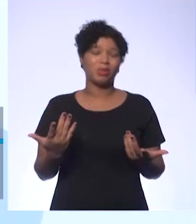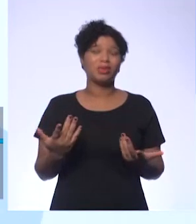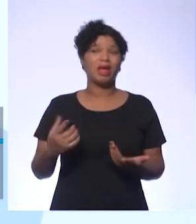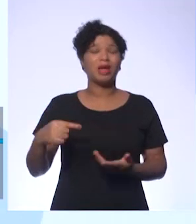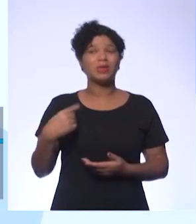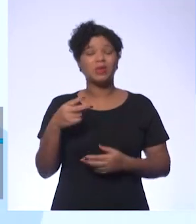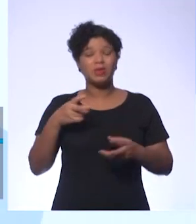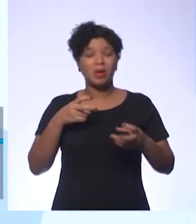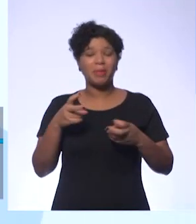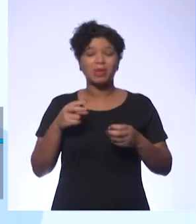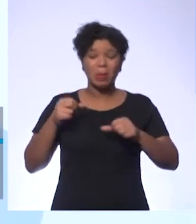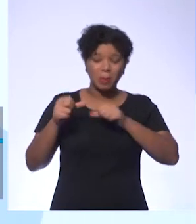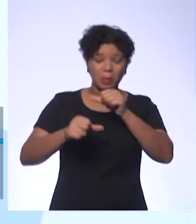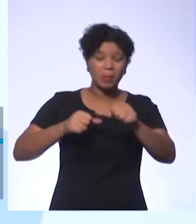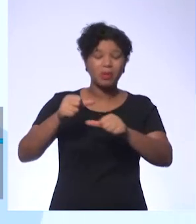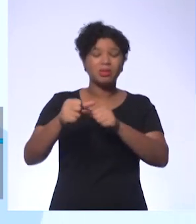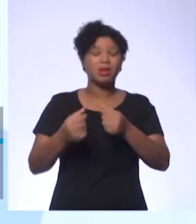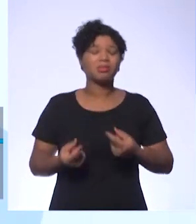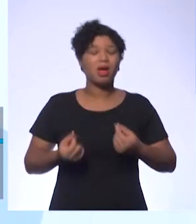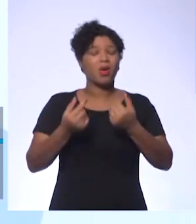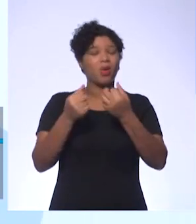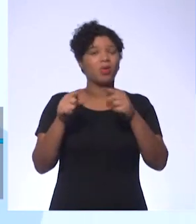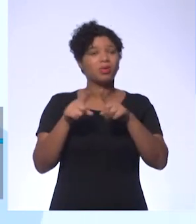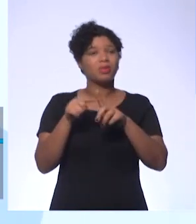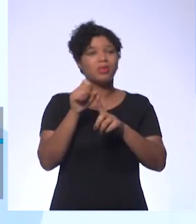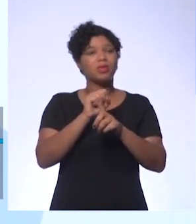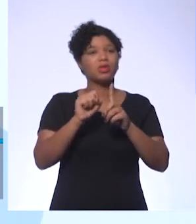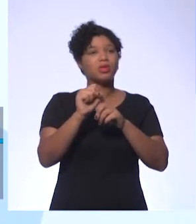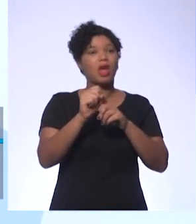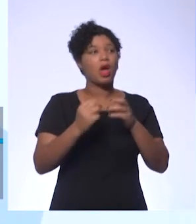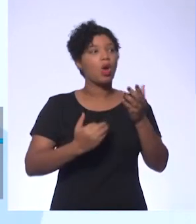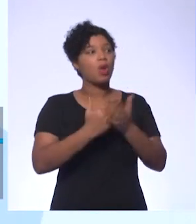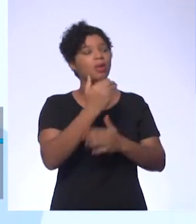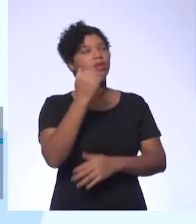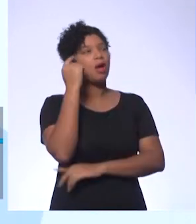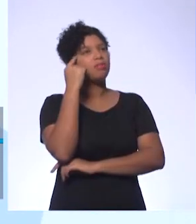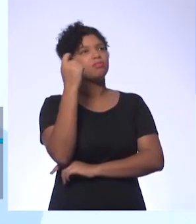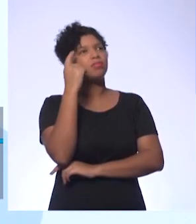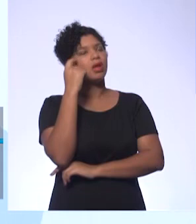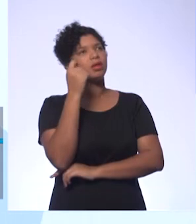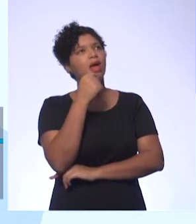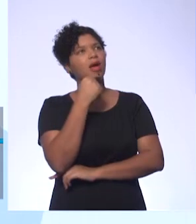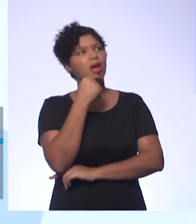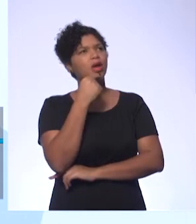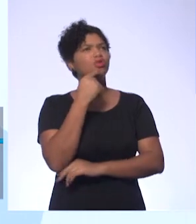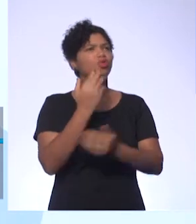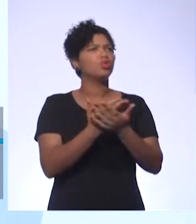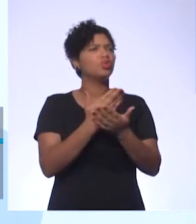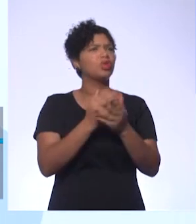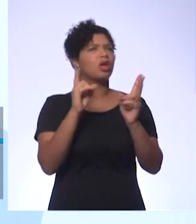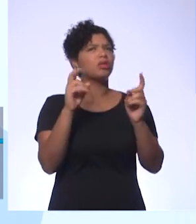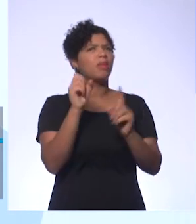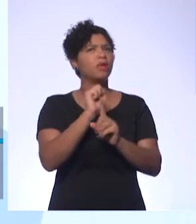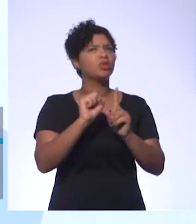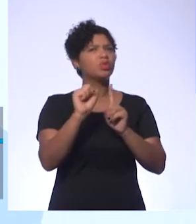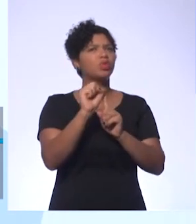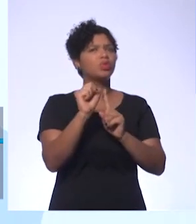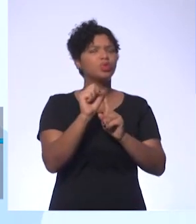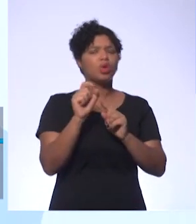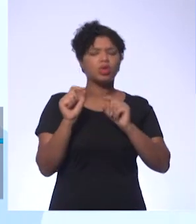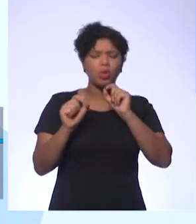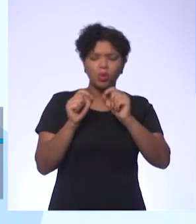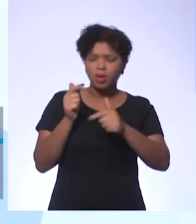transformações econômicas e sociais, que surge a sociologia, porque os intelectuais da época começaram a pensar o que